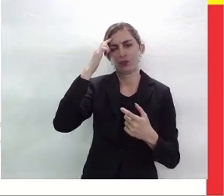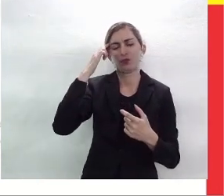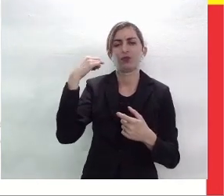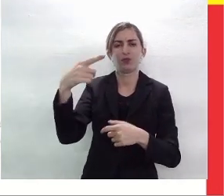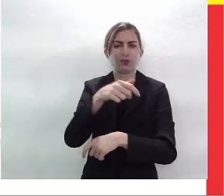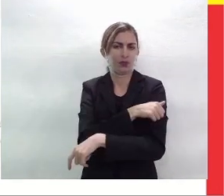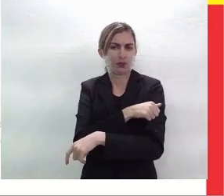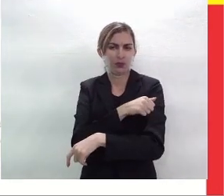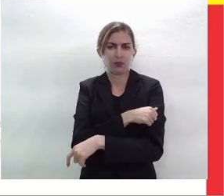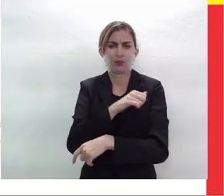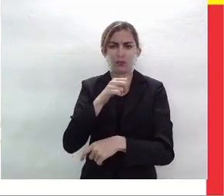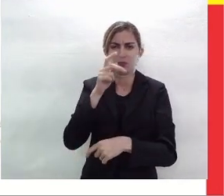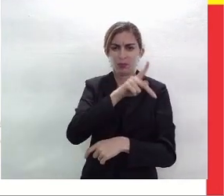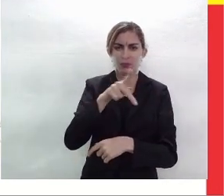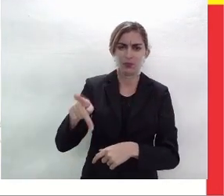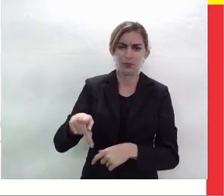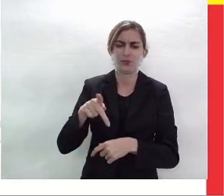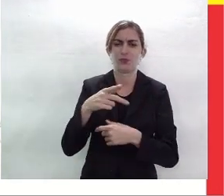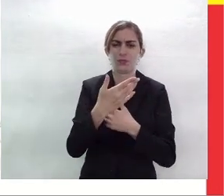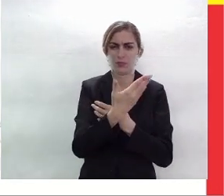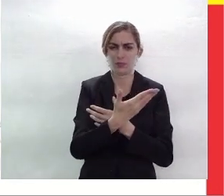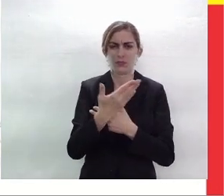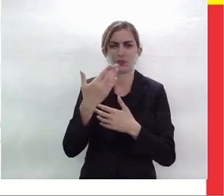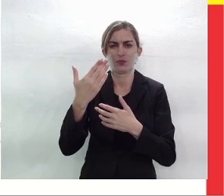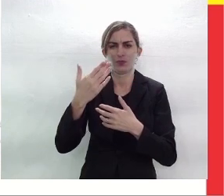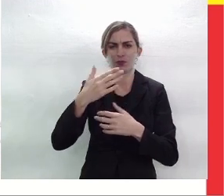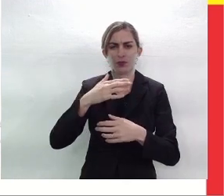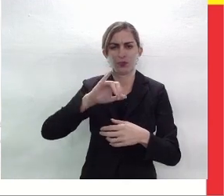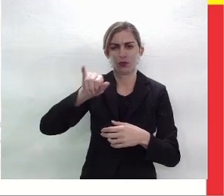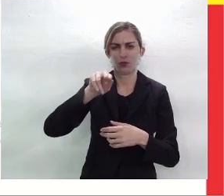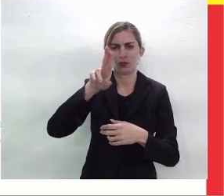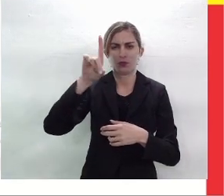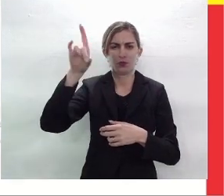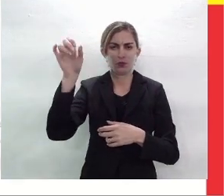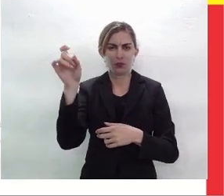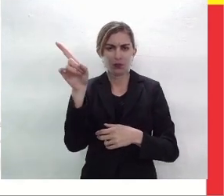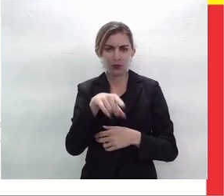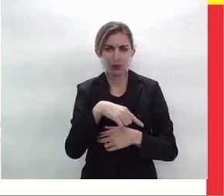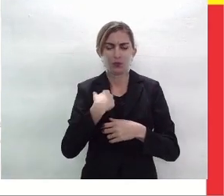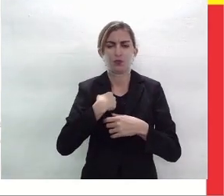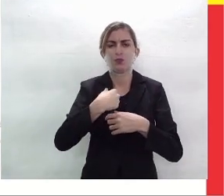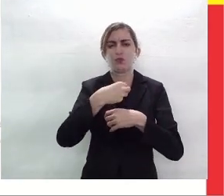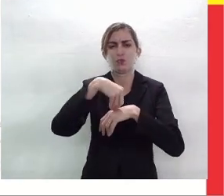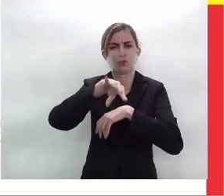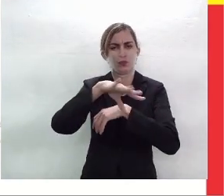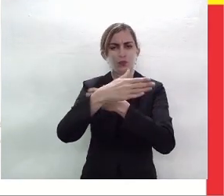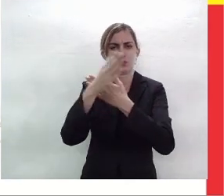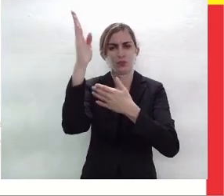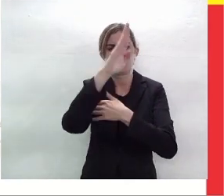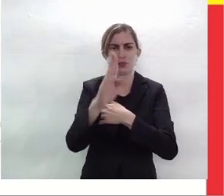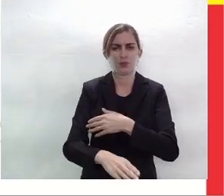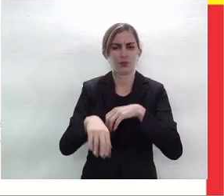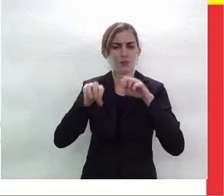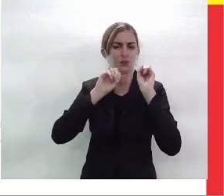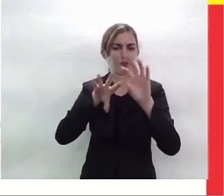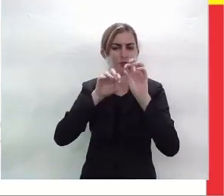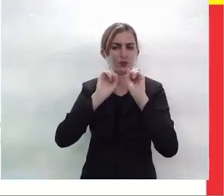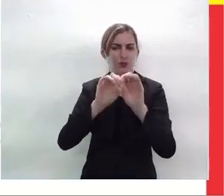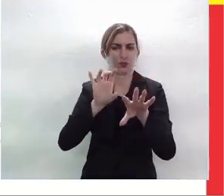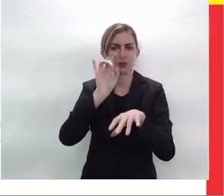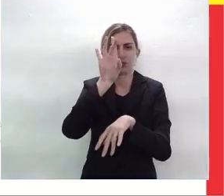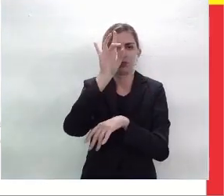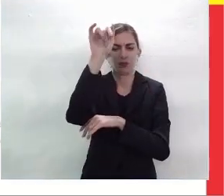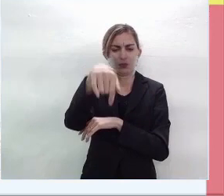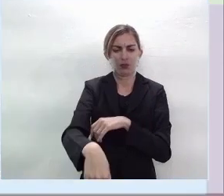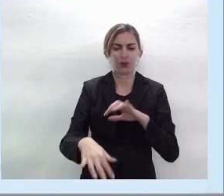Conde Koma foi aluno do professor Jigoro Kano, né, um professor de judô, e trouxe para o Brasil os seus